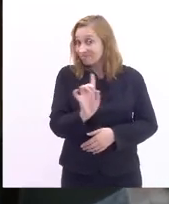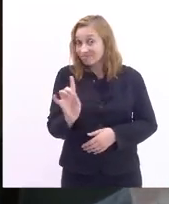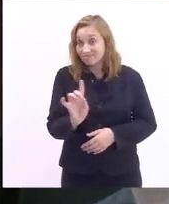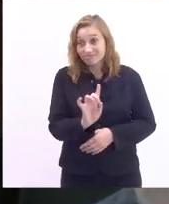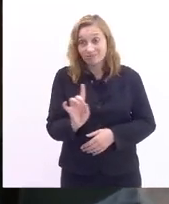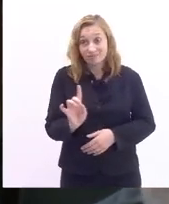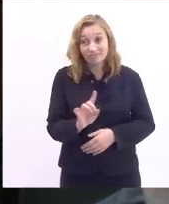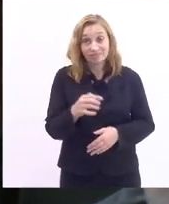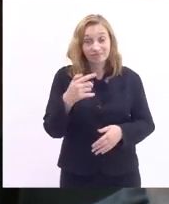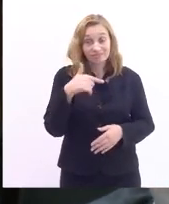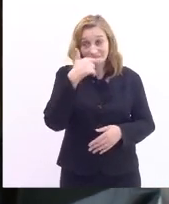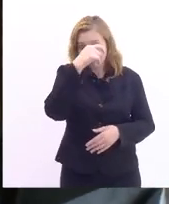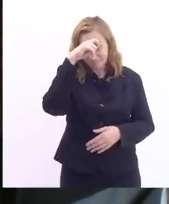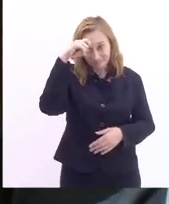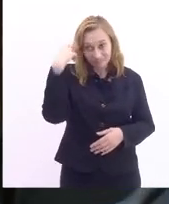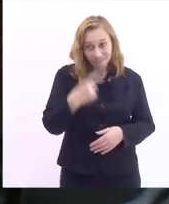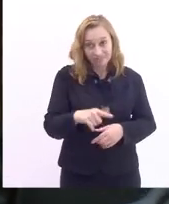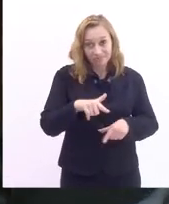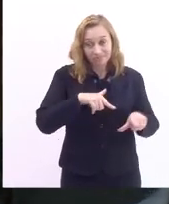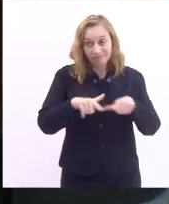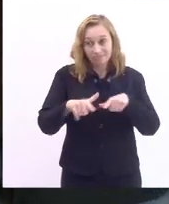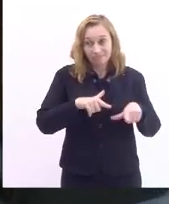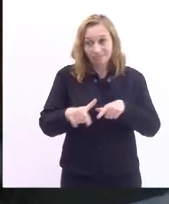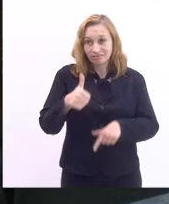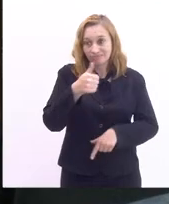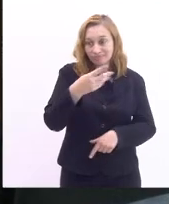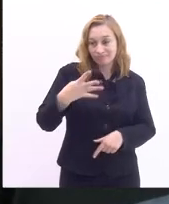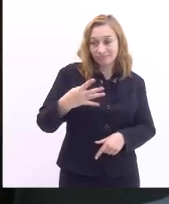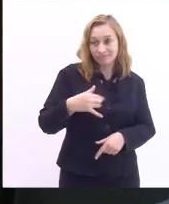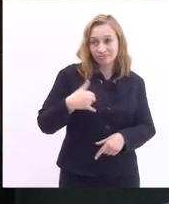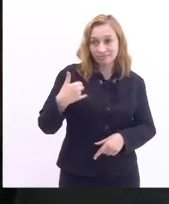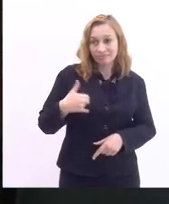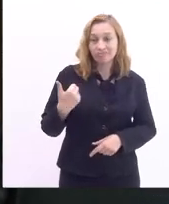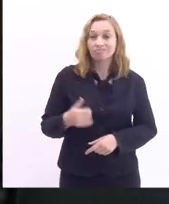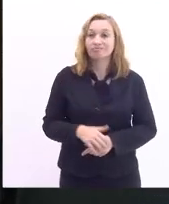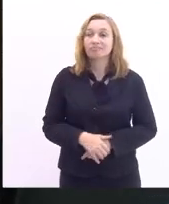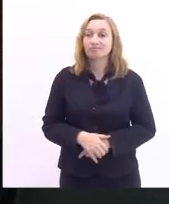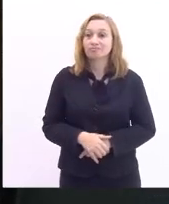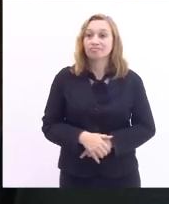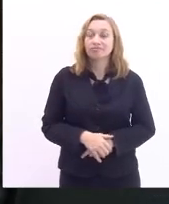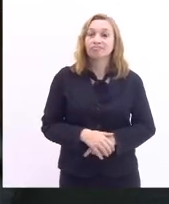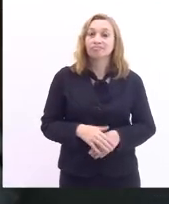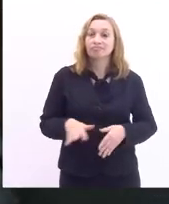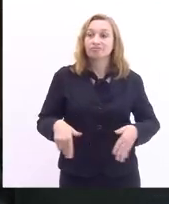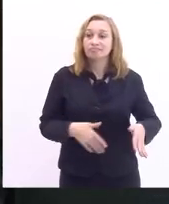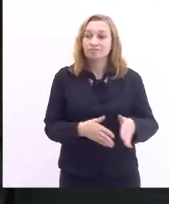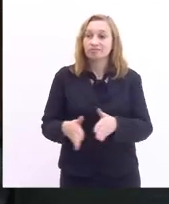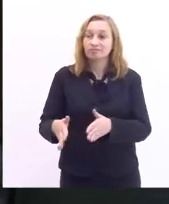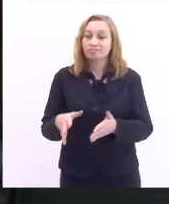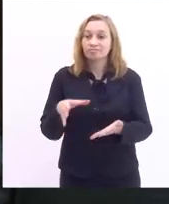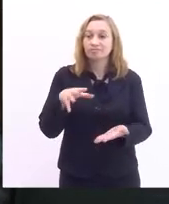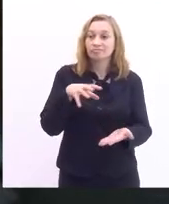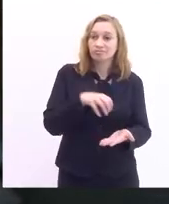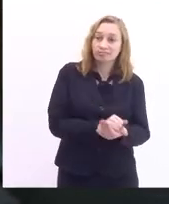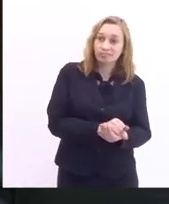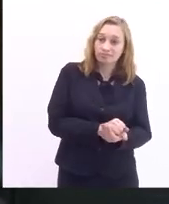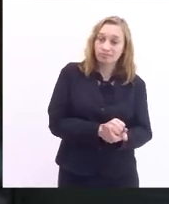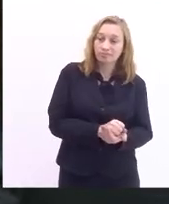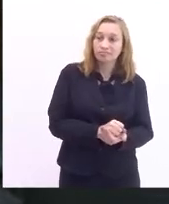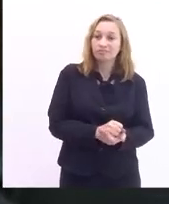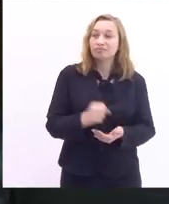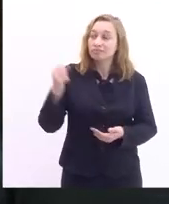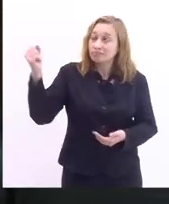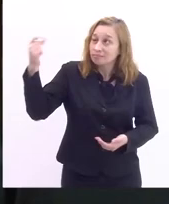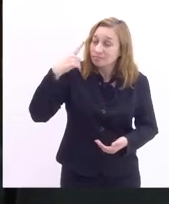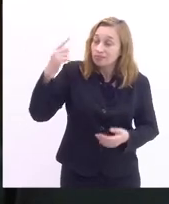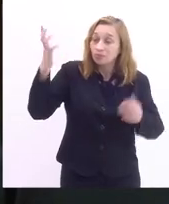eu trabalho desde a idade dos 14 anos e trilhei cadastrada cada